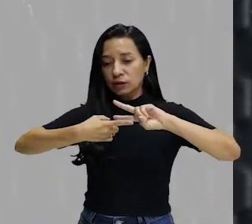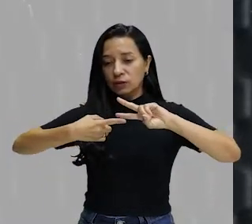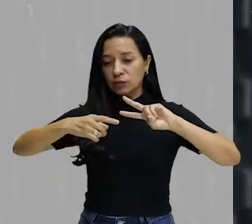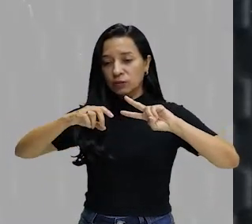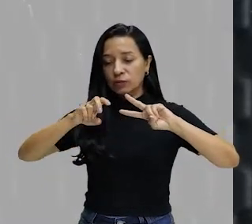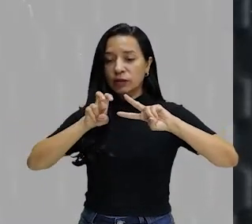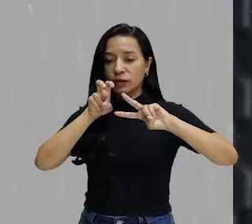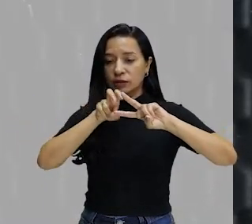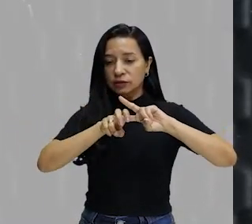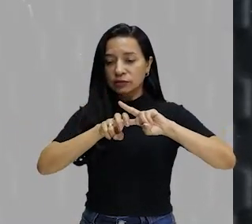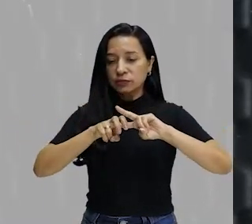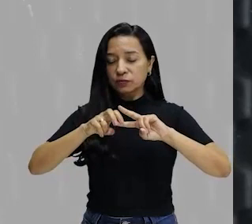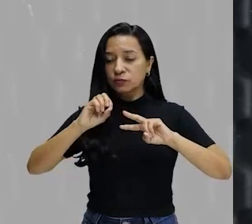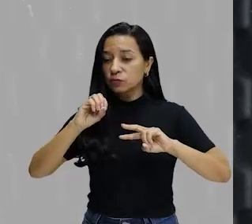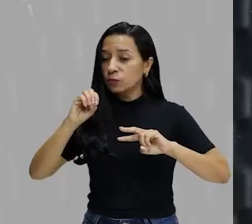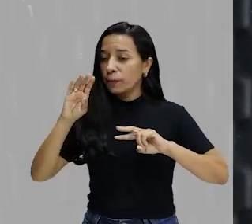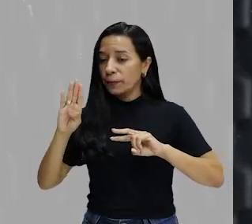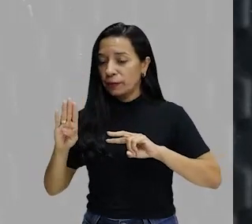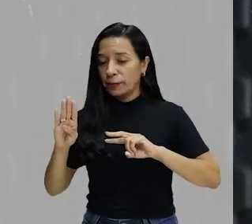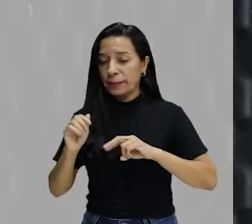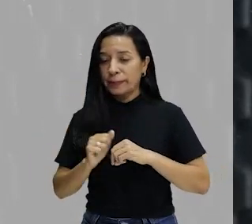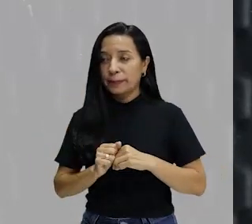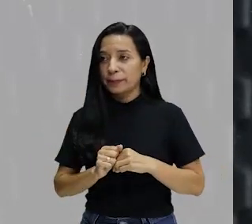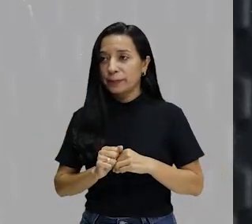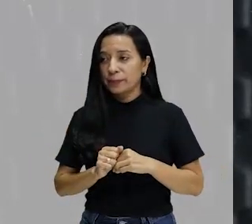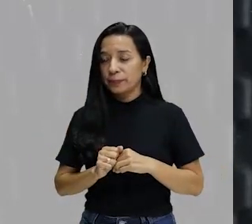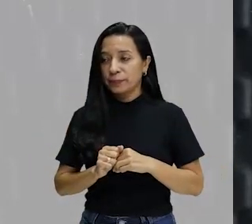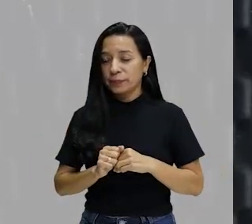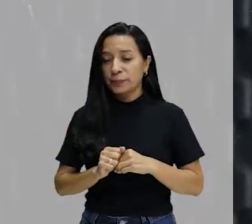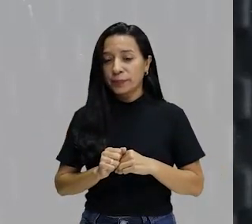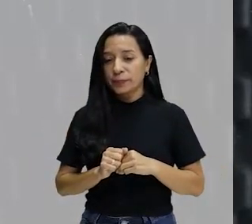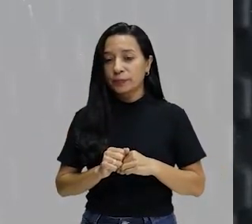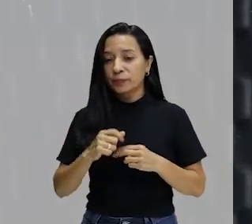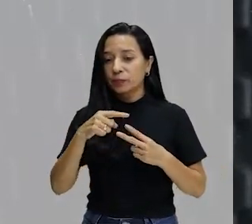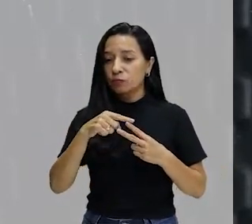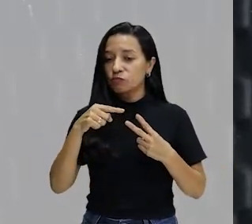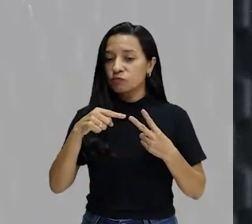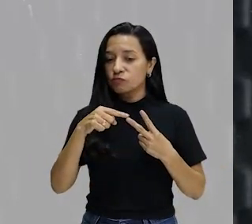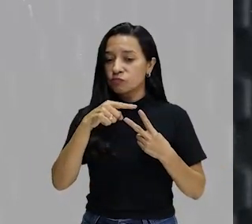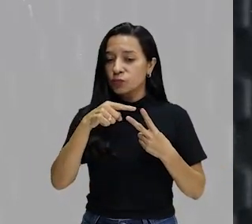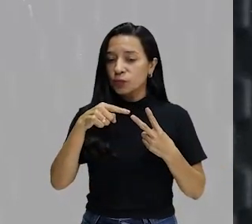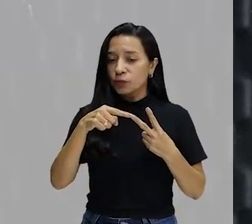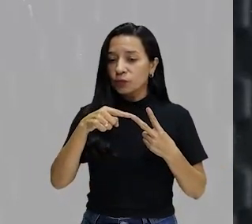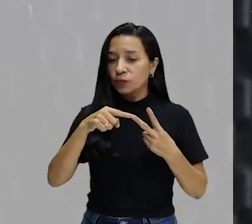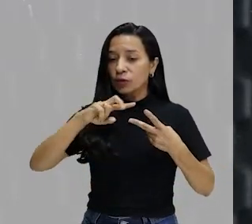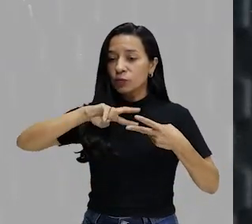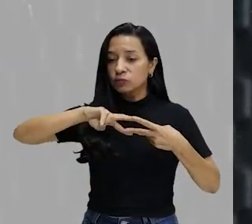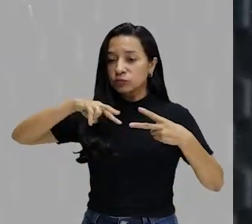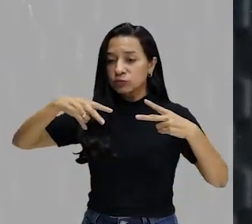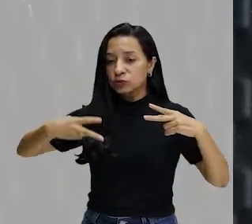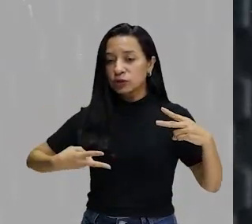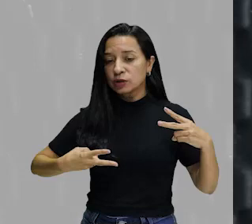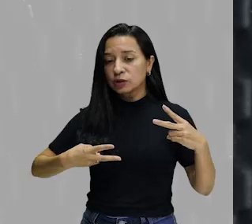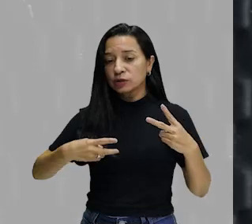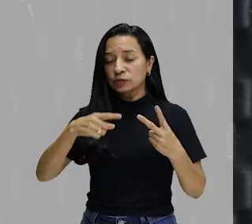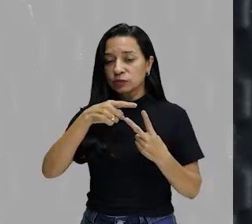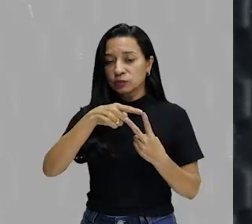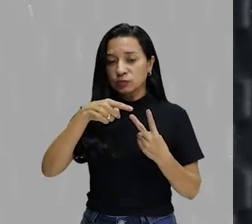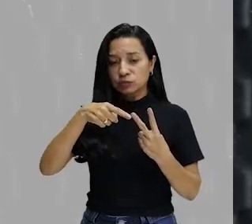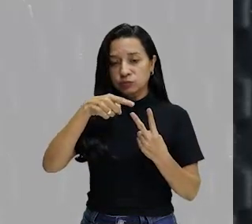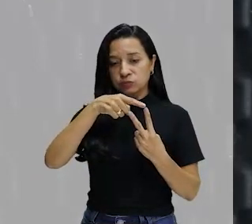dominante do gene B e o alelo recessivo do gene B. Então, esses dois genes, localizados